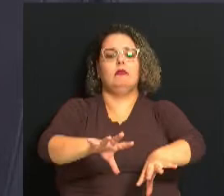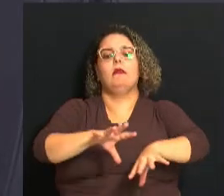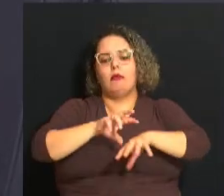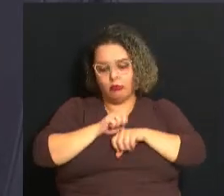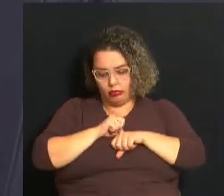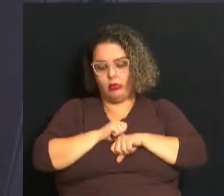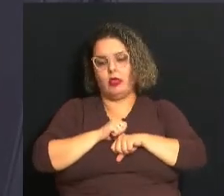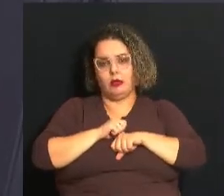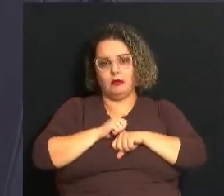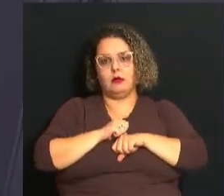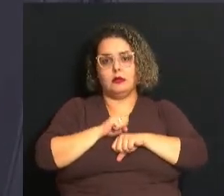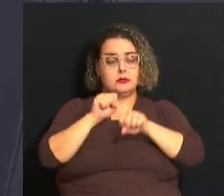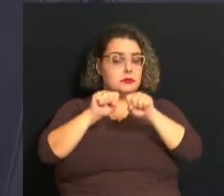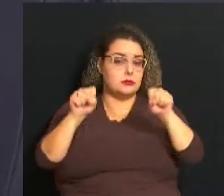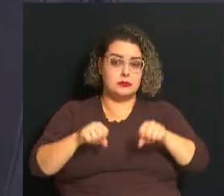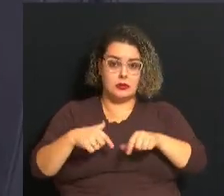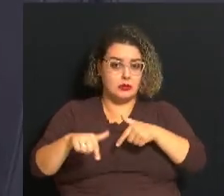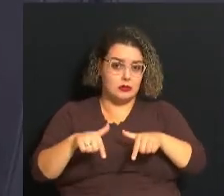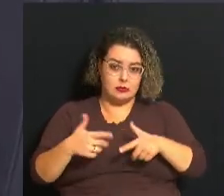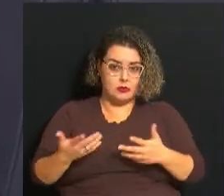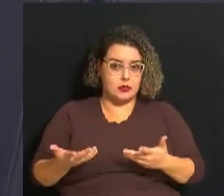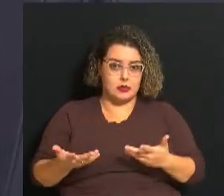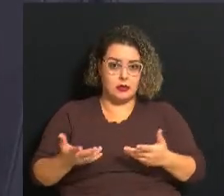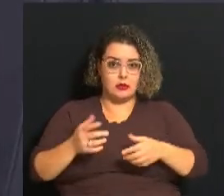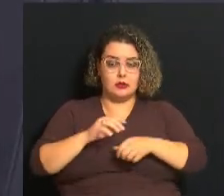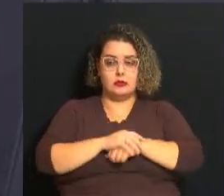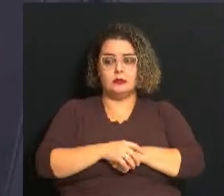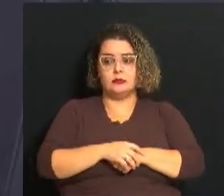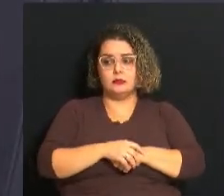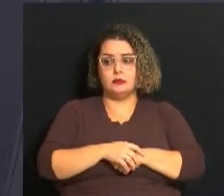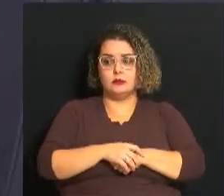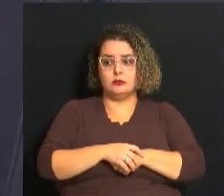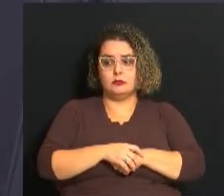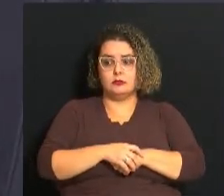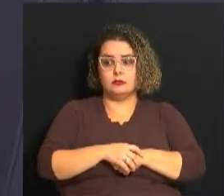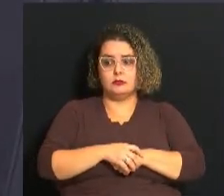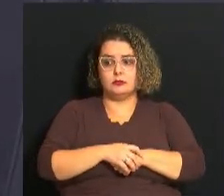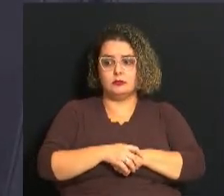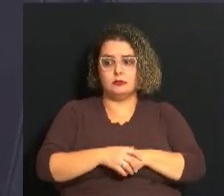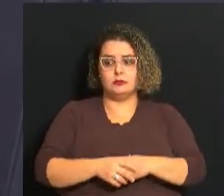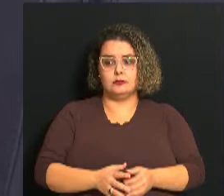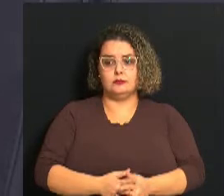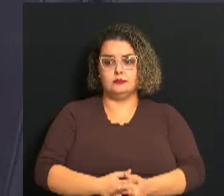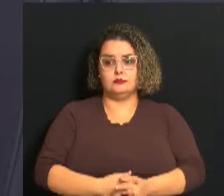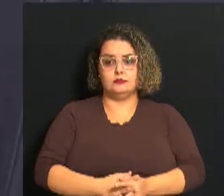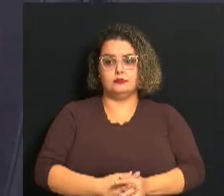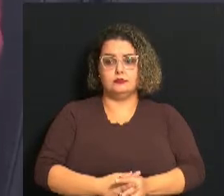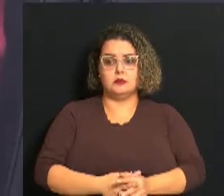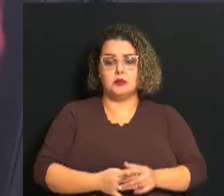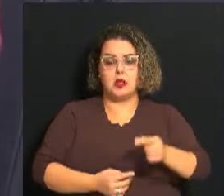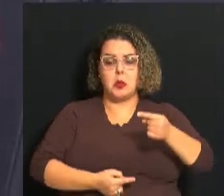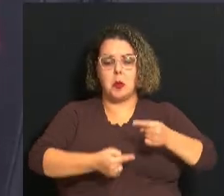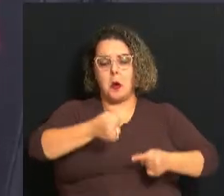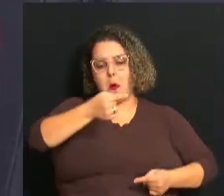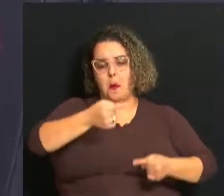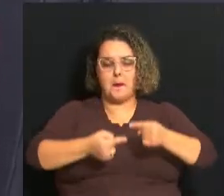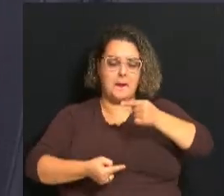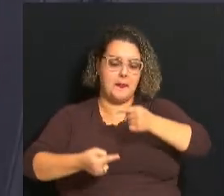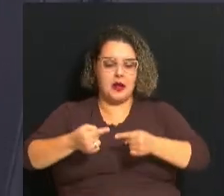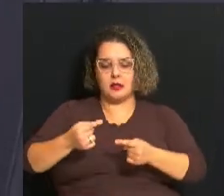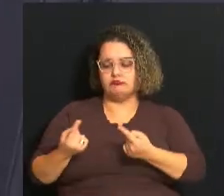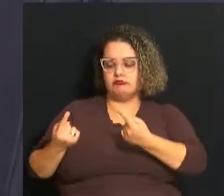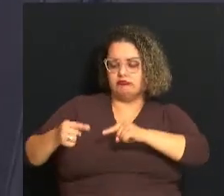e sistema de trabalho absorveram quer dizer essa essa competitividade ou essa